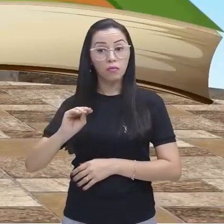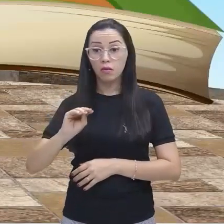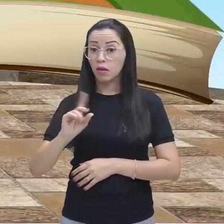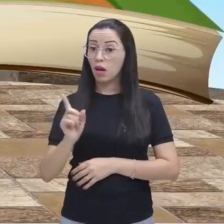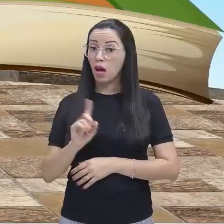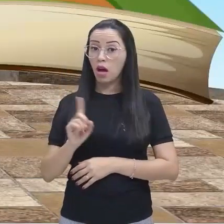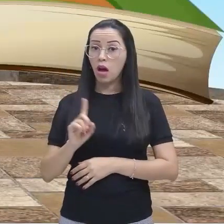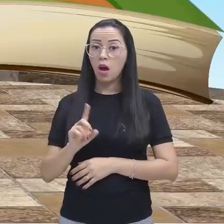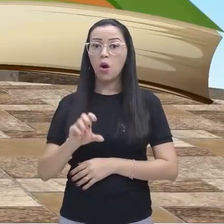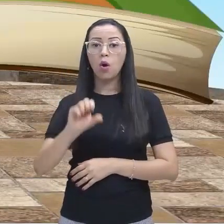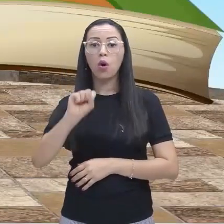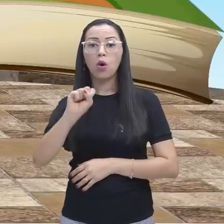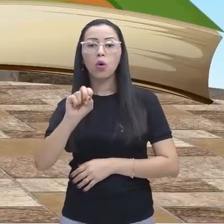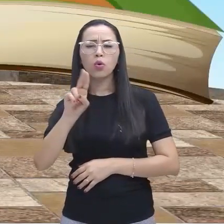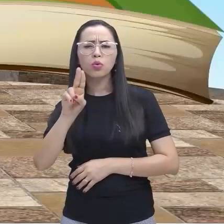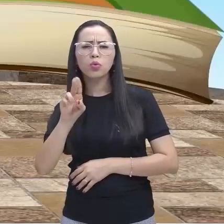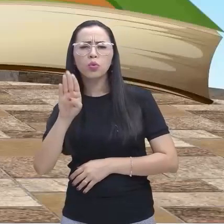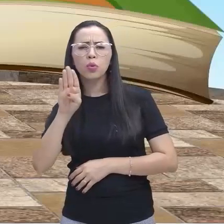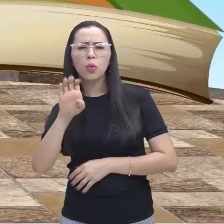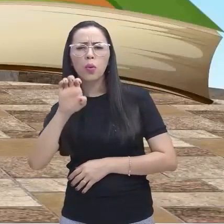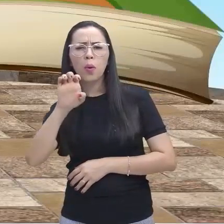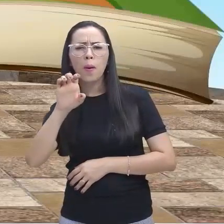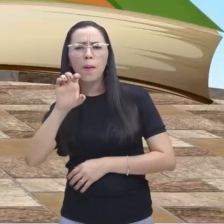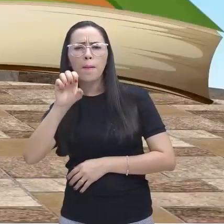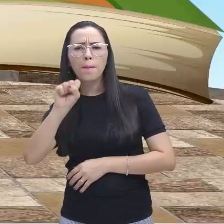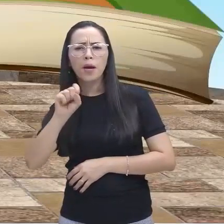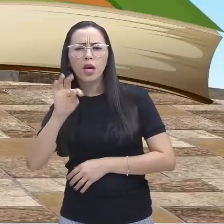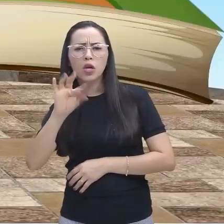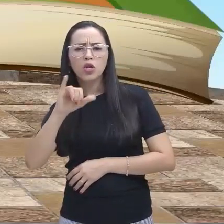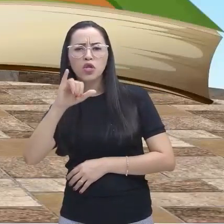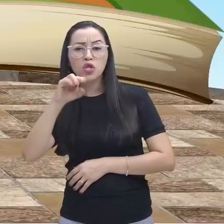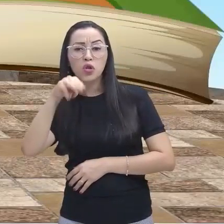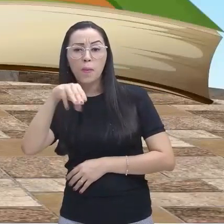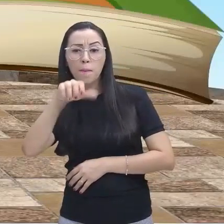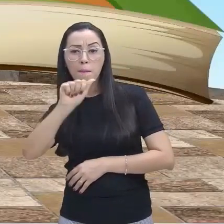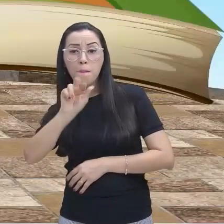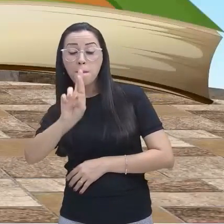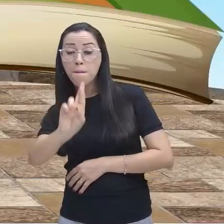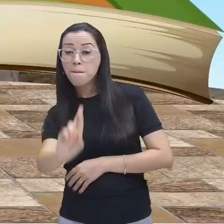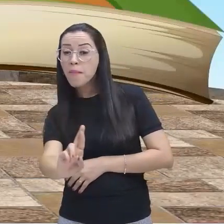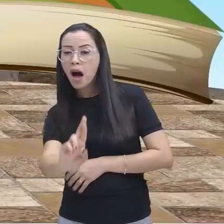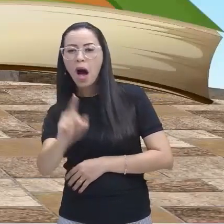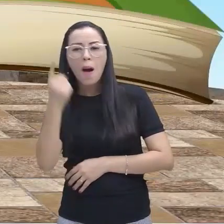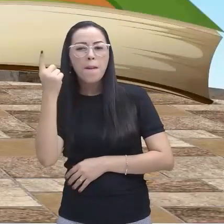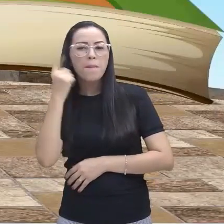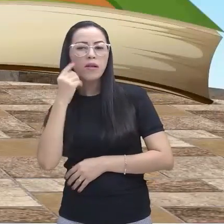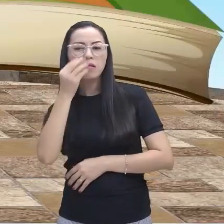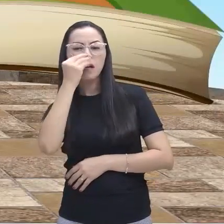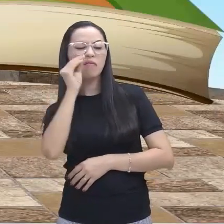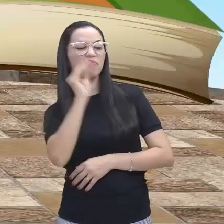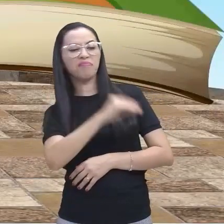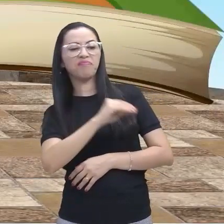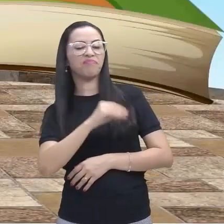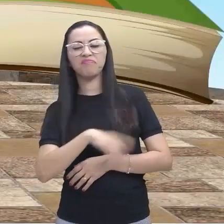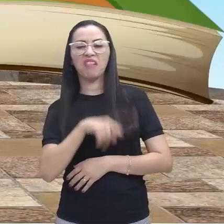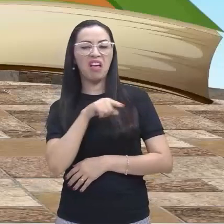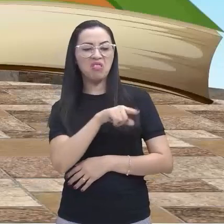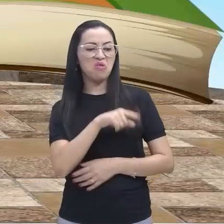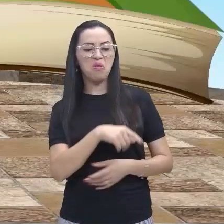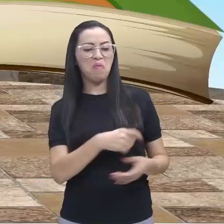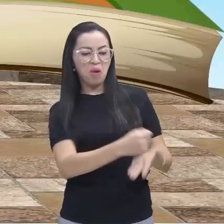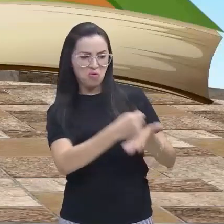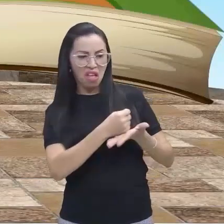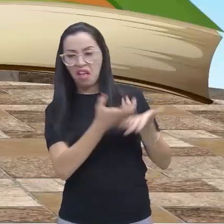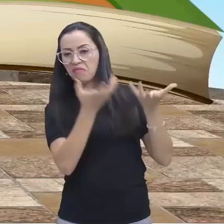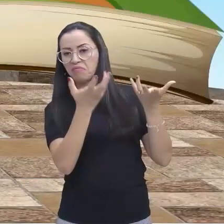subestimar? Desprezar, diminuir, achar que o outro, pensar que o outro, eu não vou precisar de